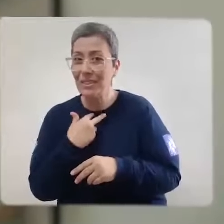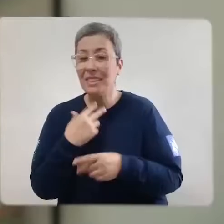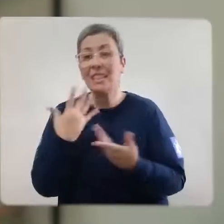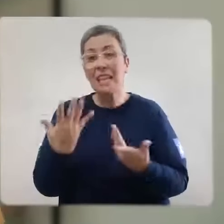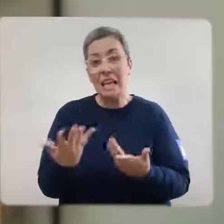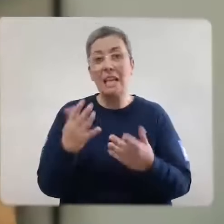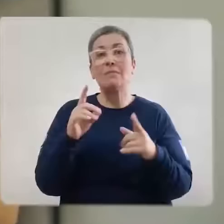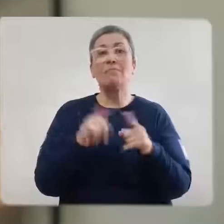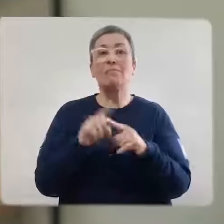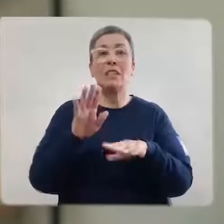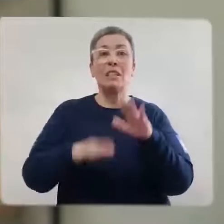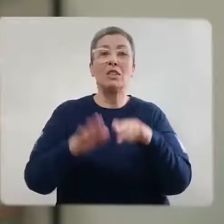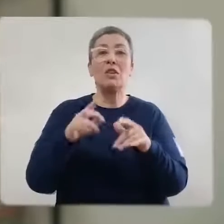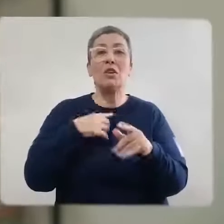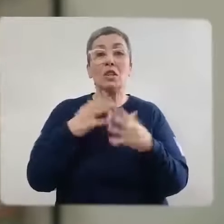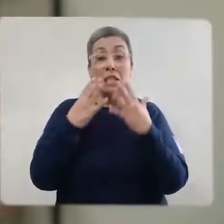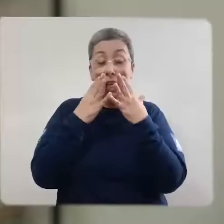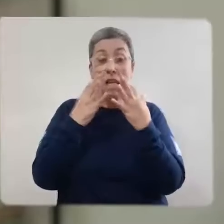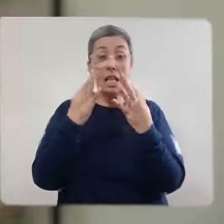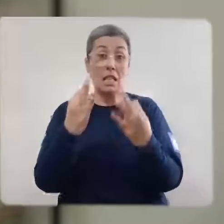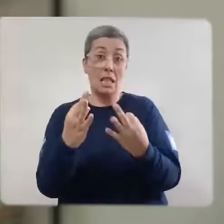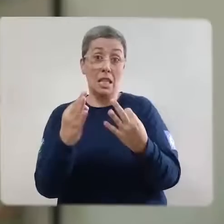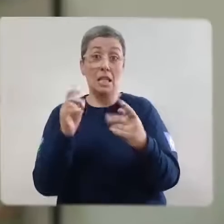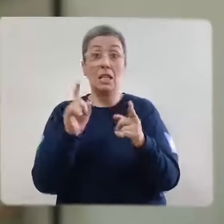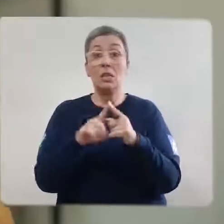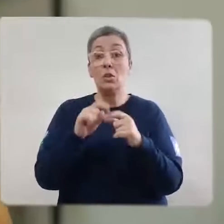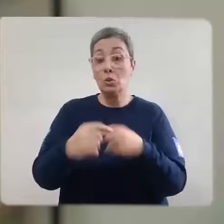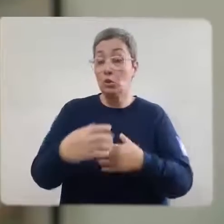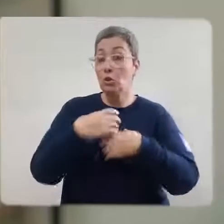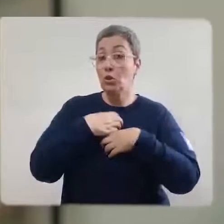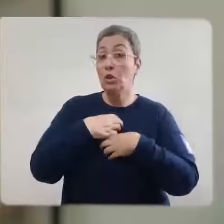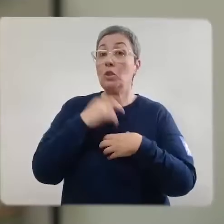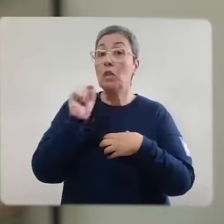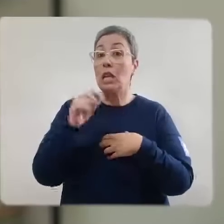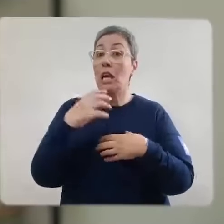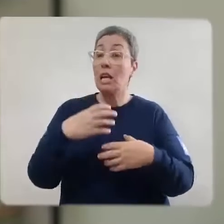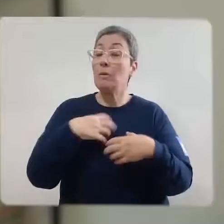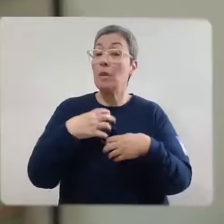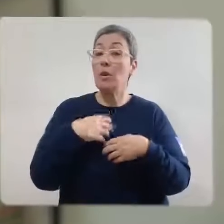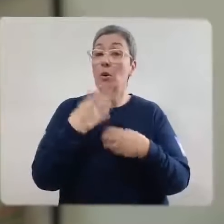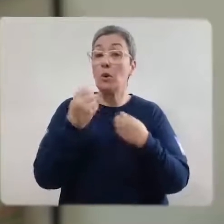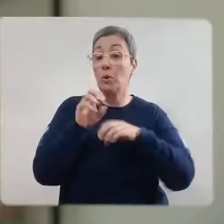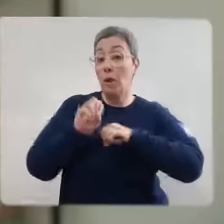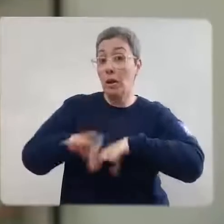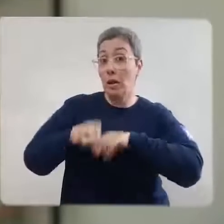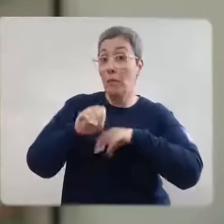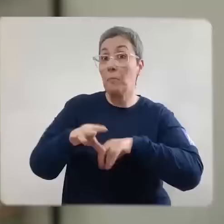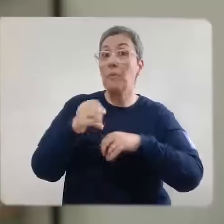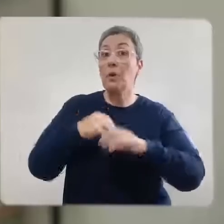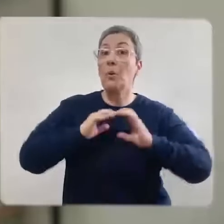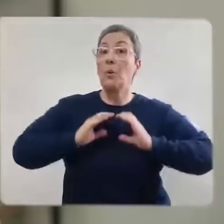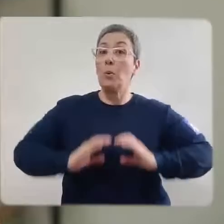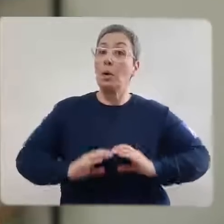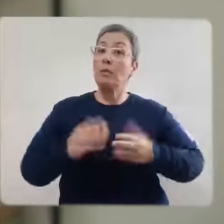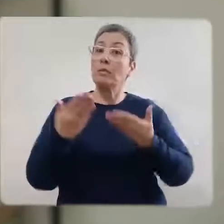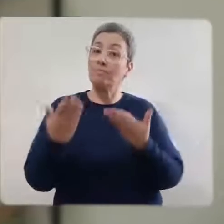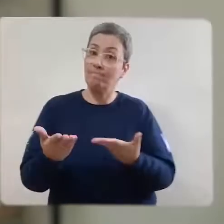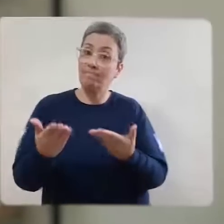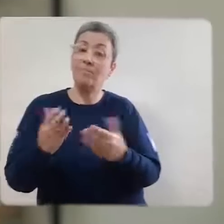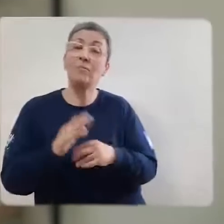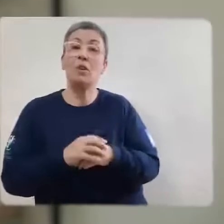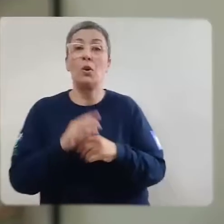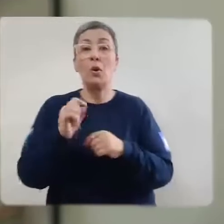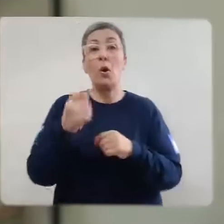fazer. Então, às vezes, a atenção de falar dessa maneira é uma forma de ensiná-lo a se comportar